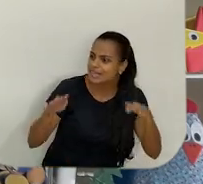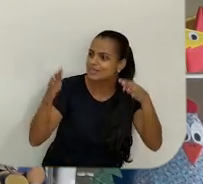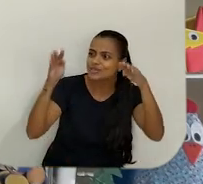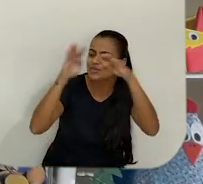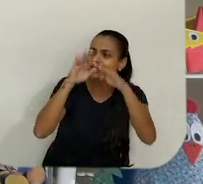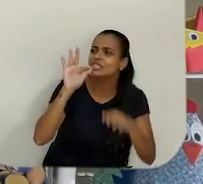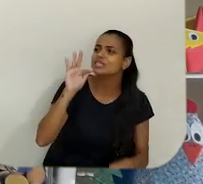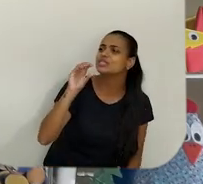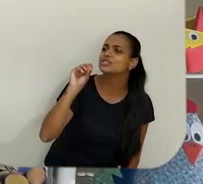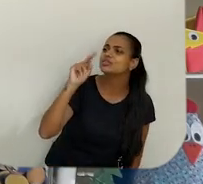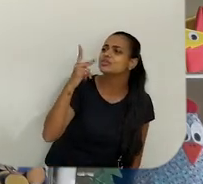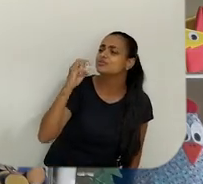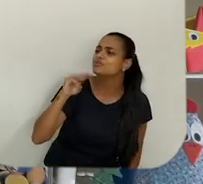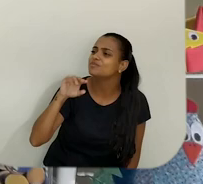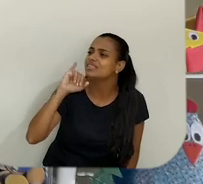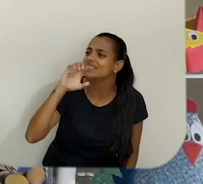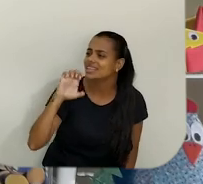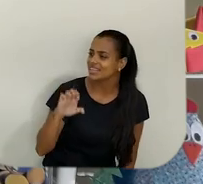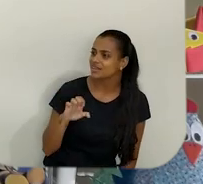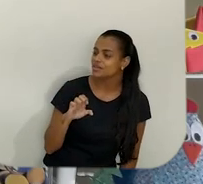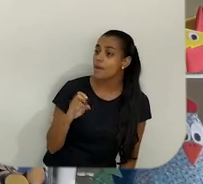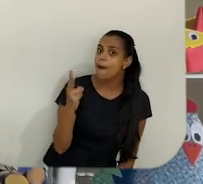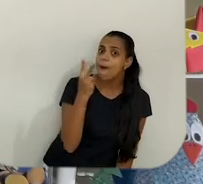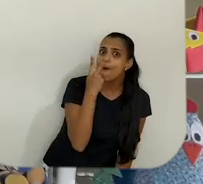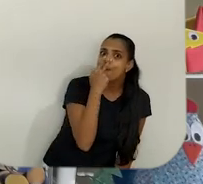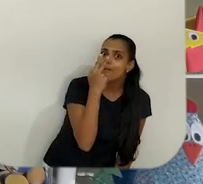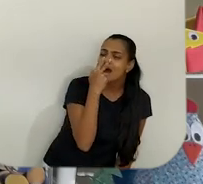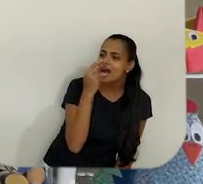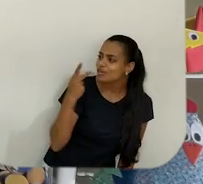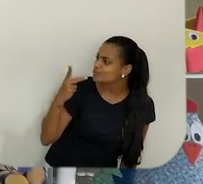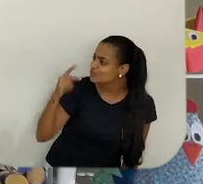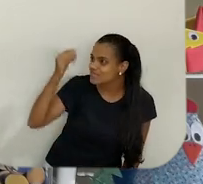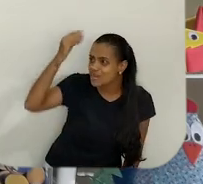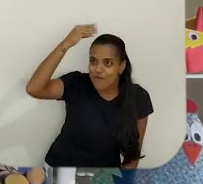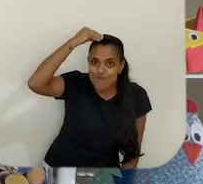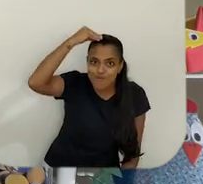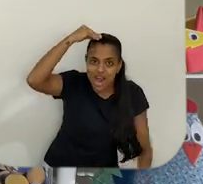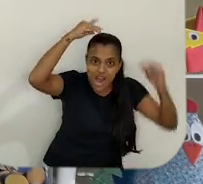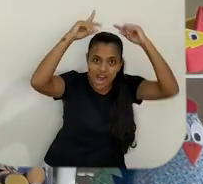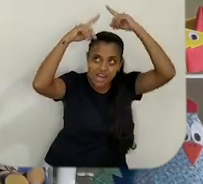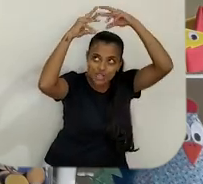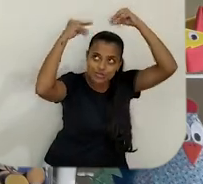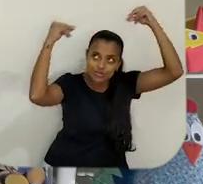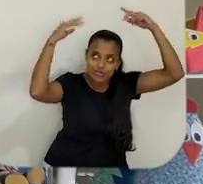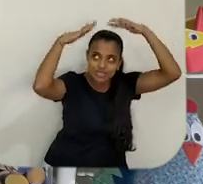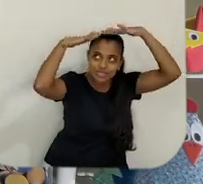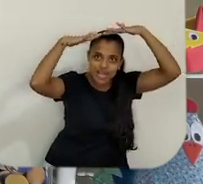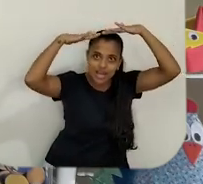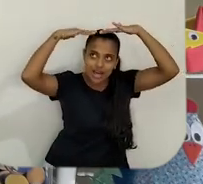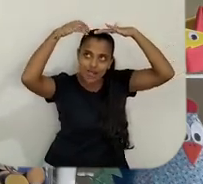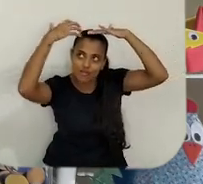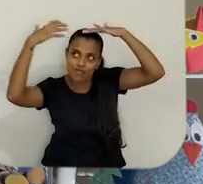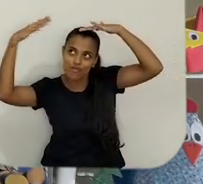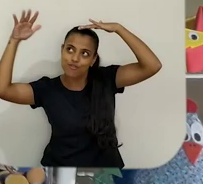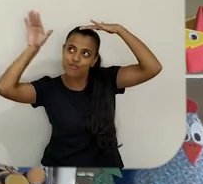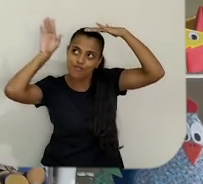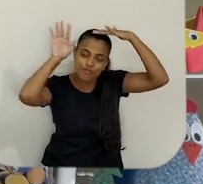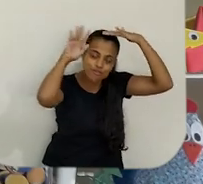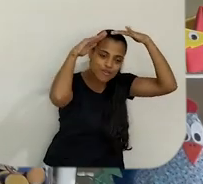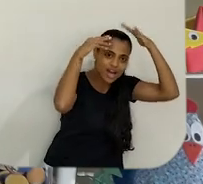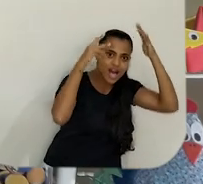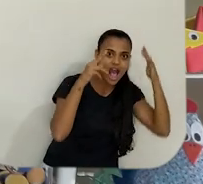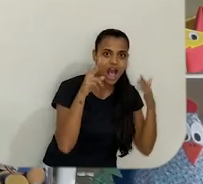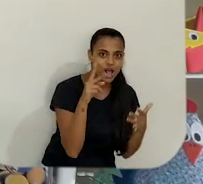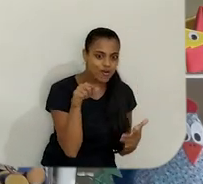Ohtake e parece o seu laço balançando quando você dança Você acha